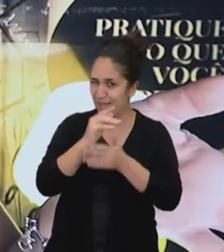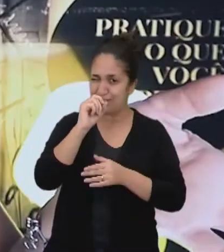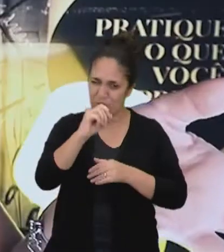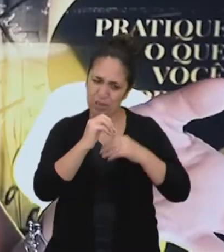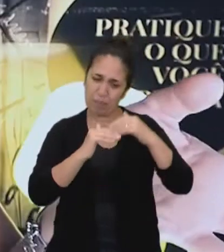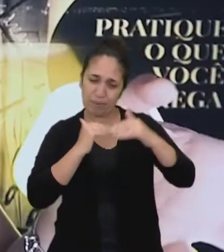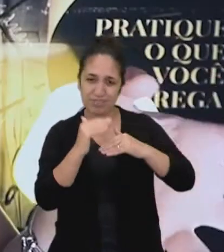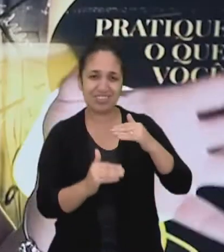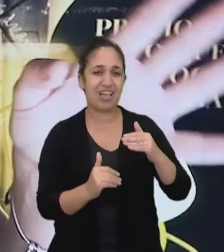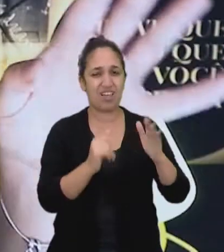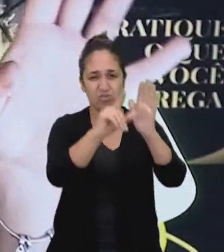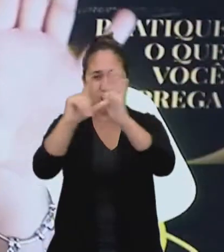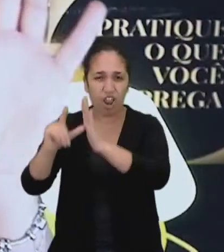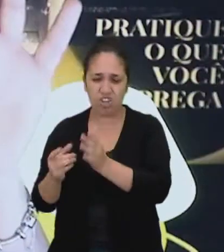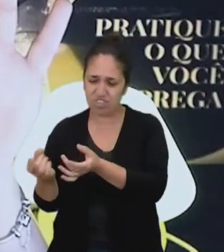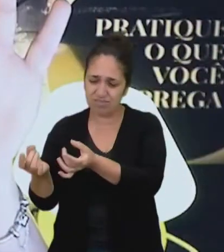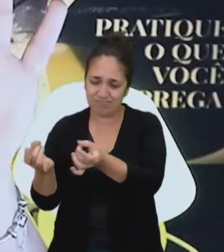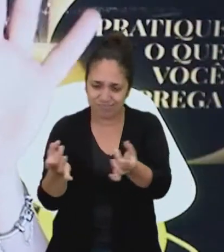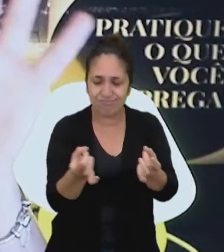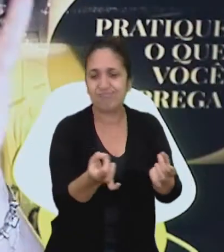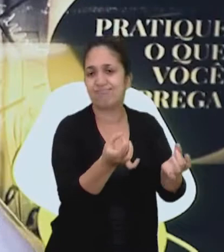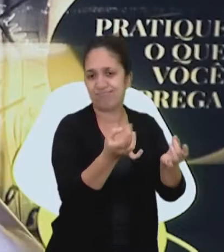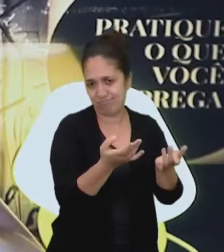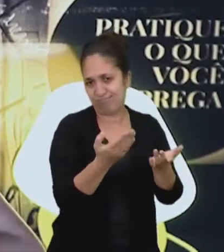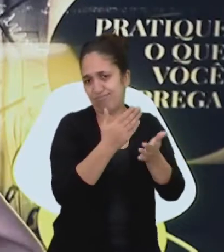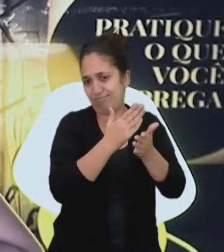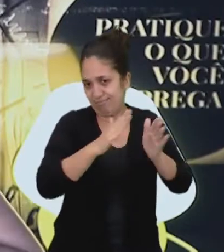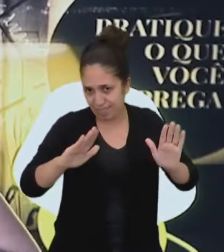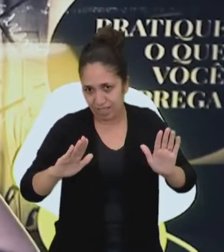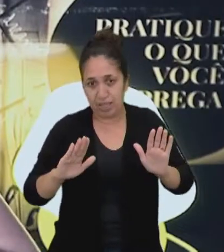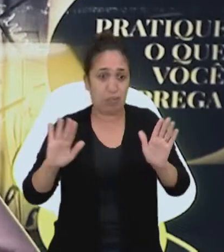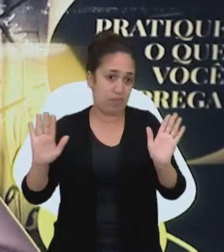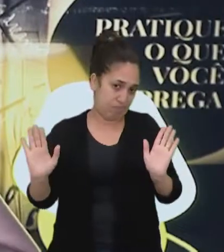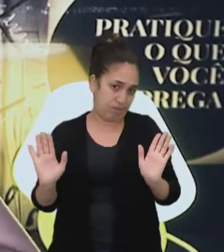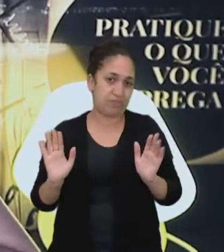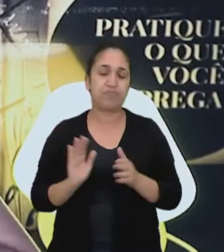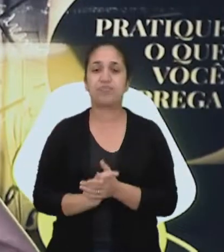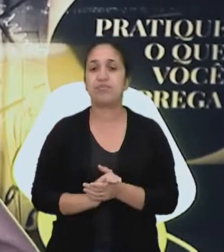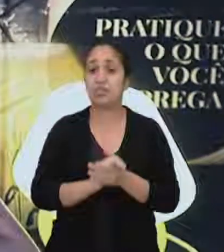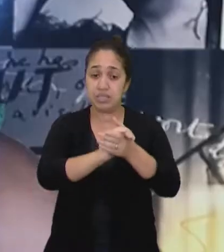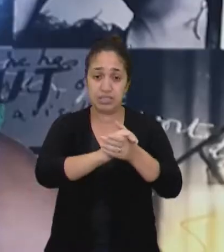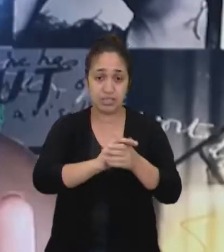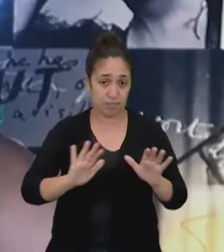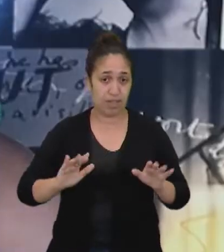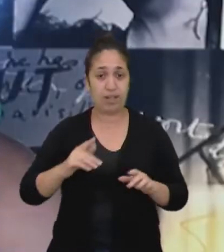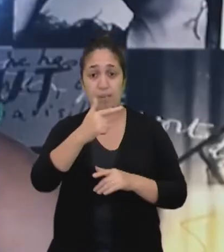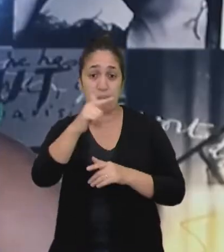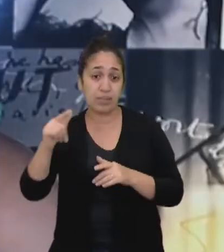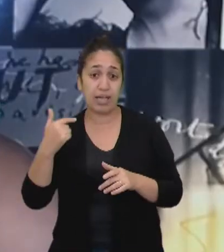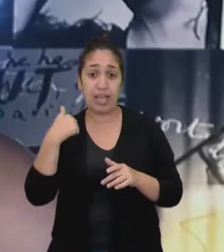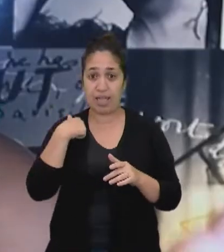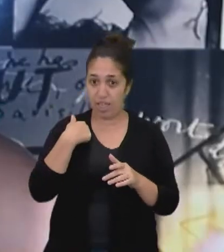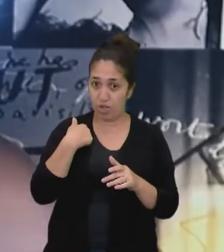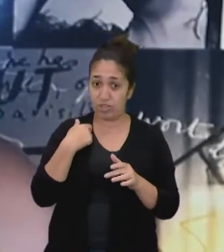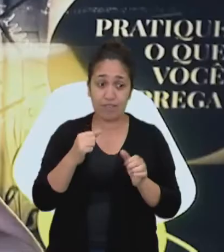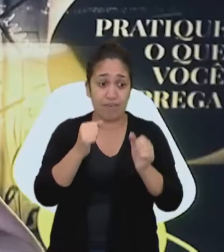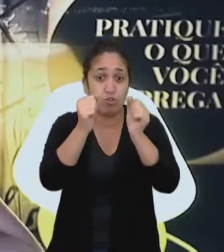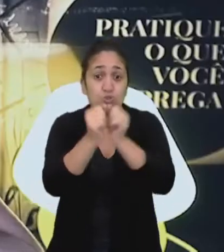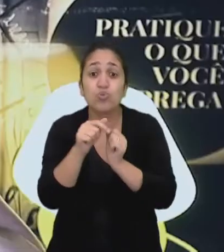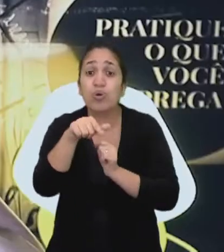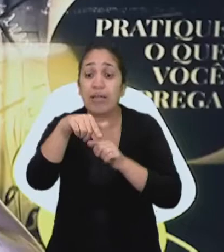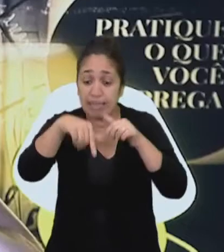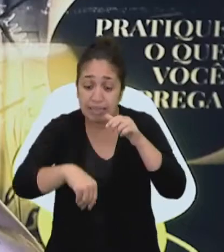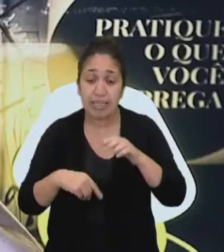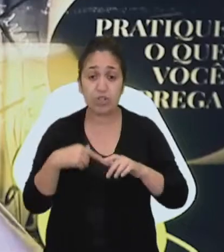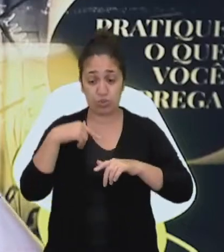conseguir vender algumas lojas e conseguir sair da sociedade de outras lojas. Sim, porque eu tava metida com shopping center.